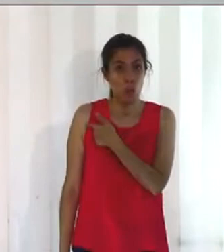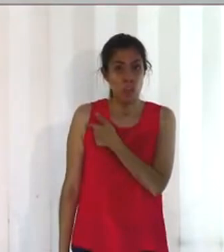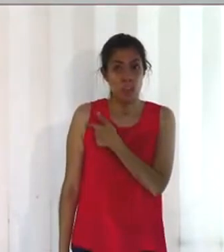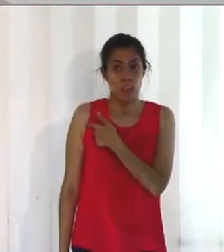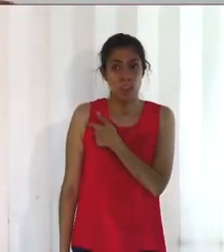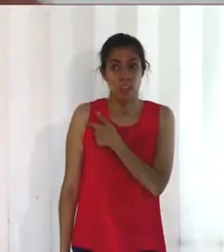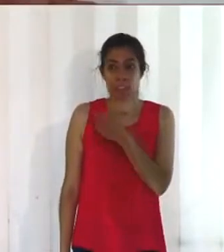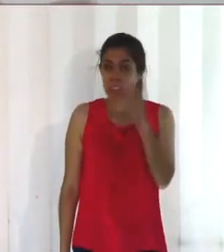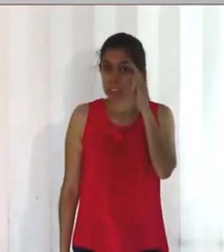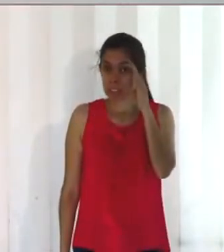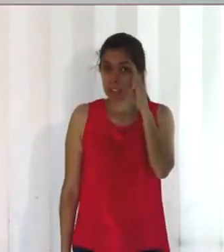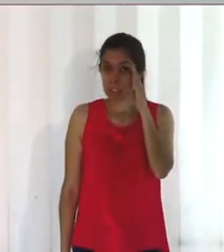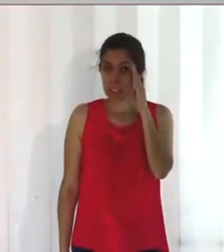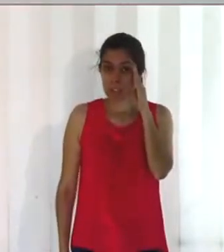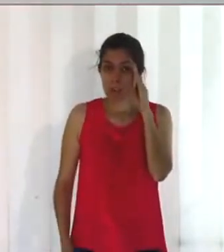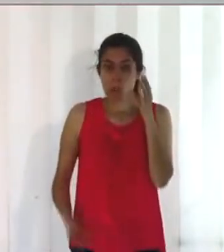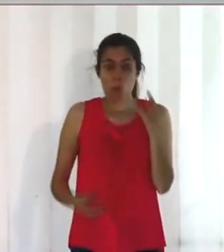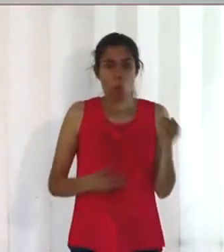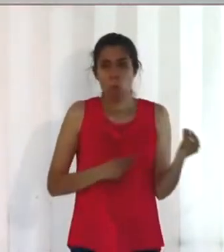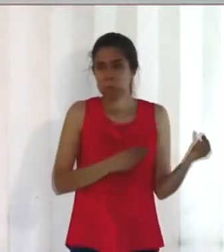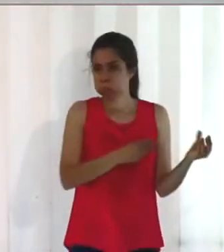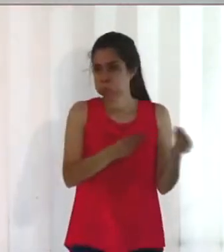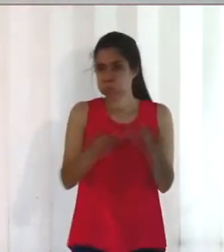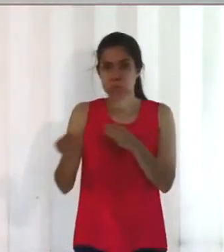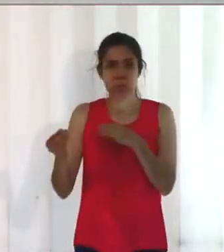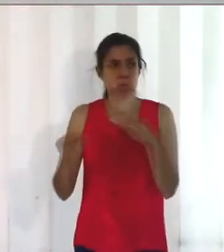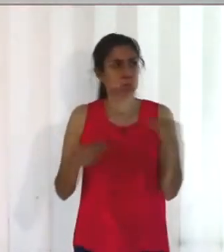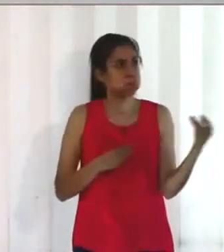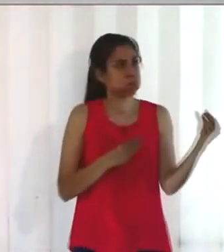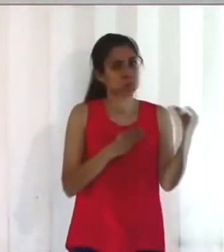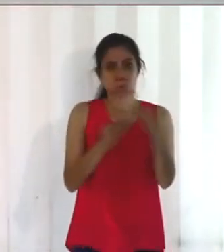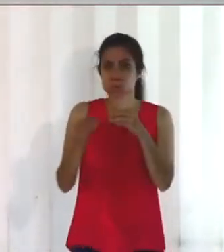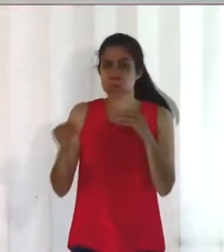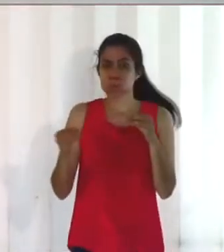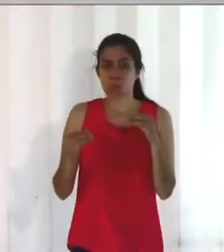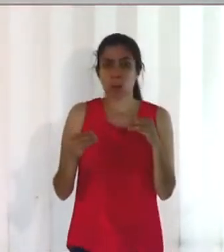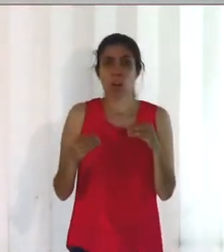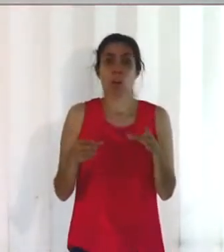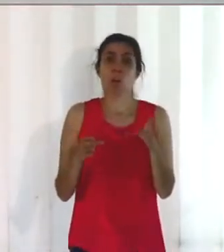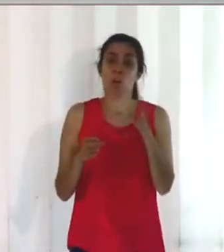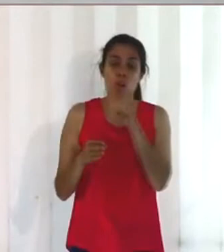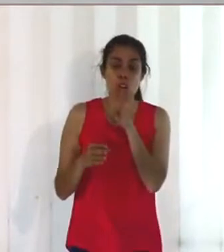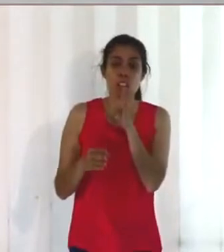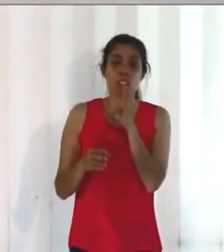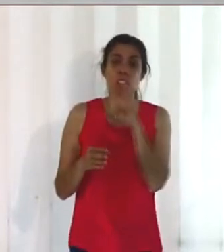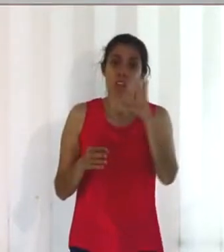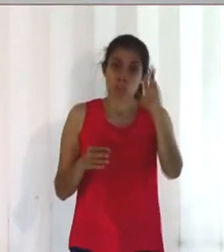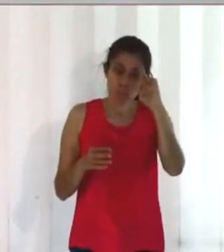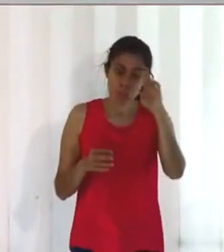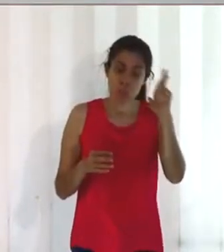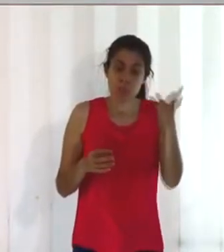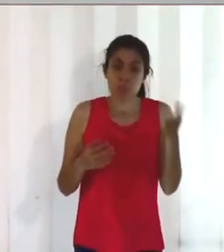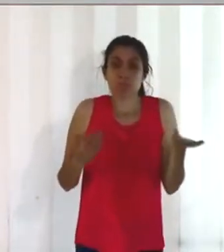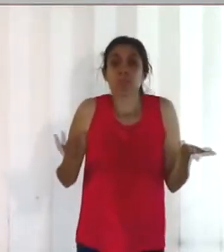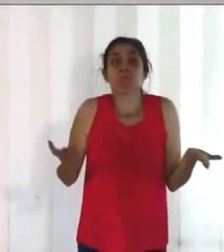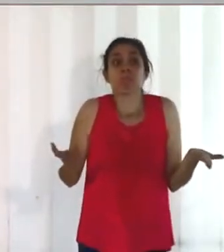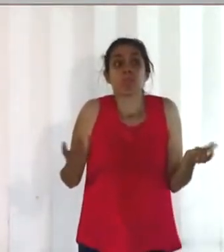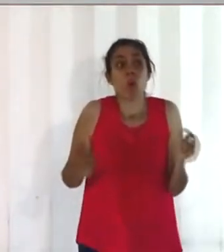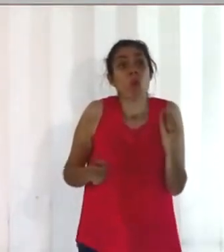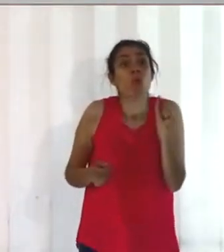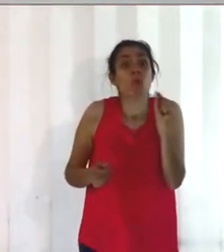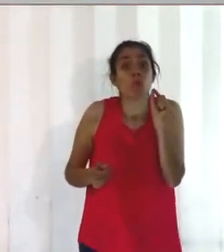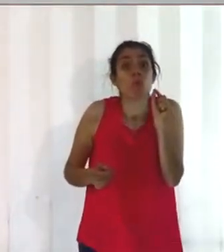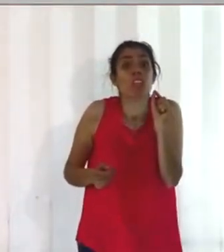que um número enorme de gente tem conhecido ao Senhor naquele lugar. Deus promove coisas e nós temos